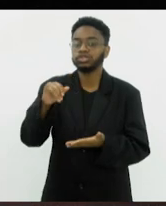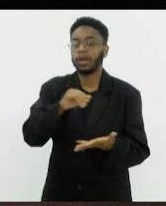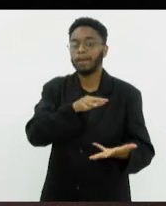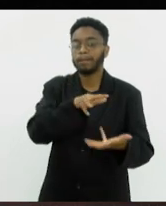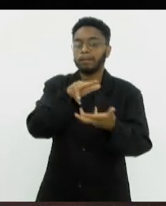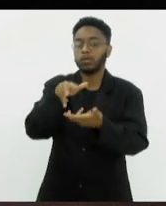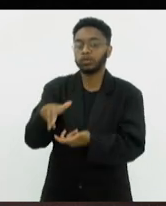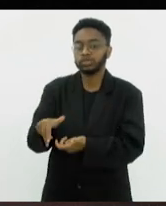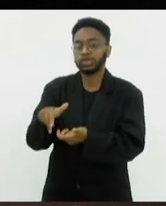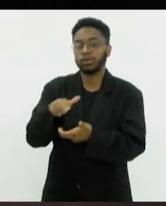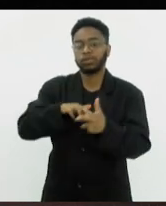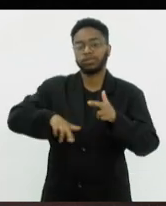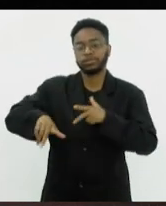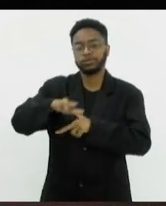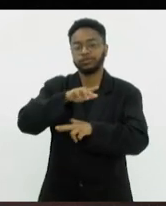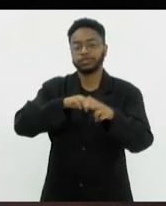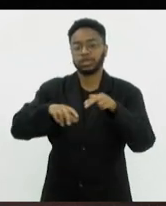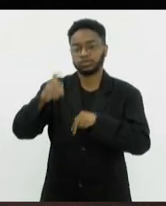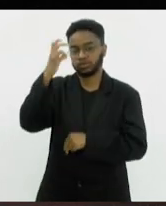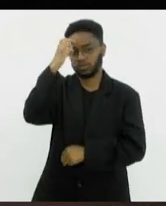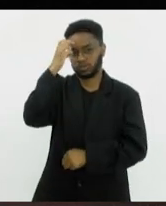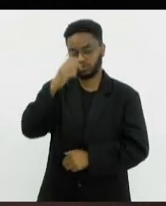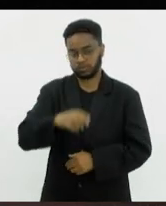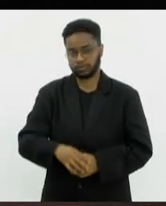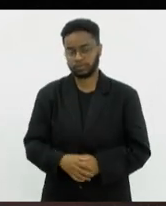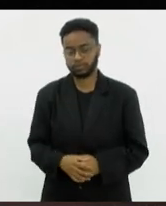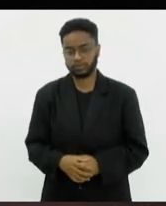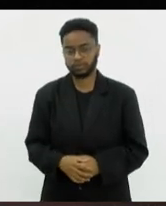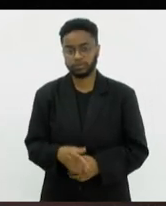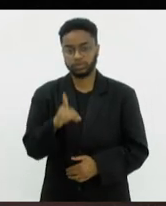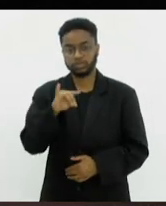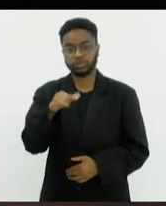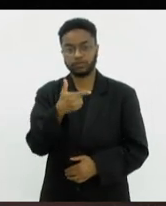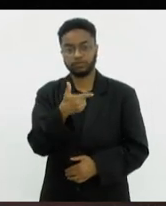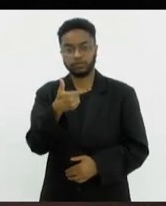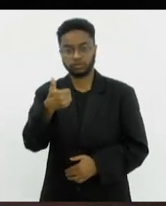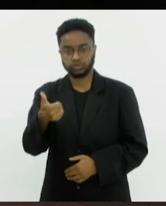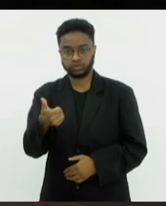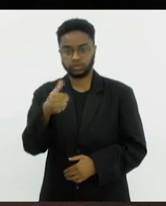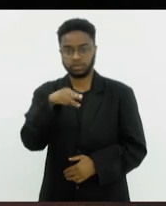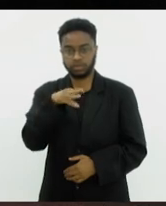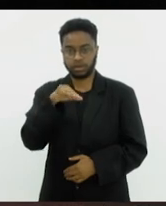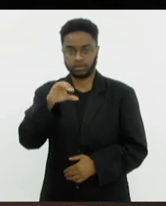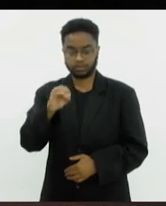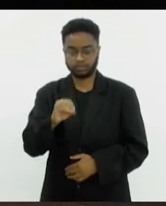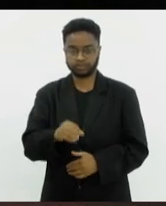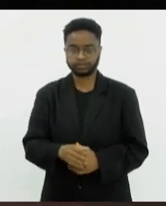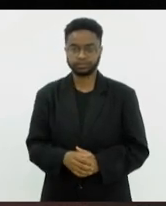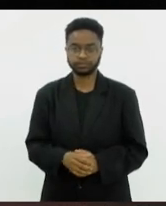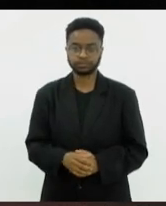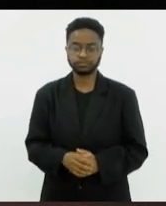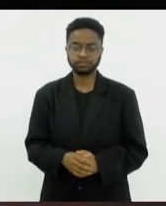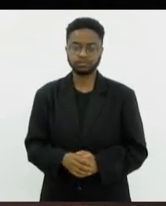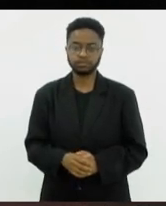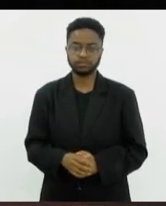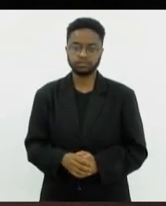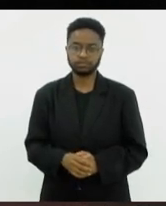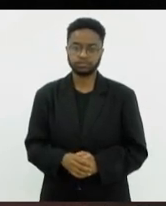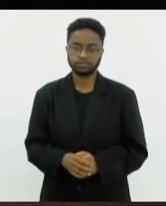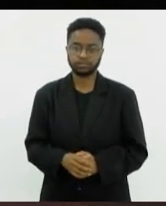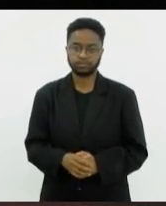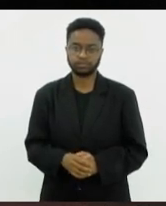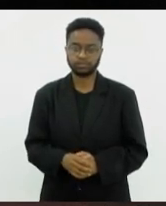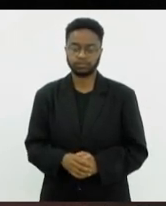da Diversidade Cultural, né? Dia 21 de maio. E uma